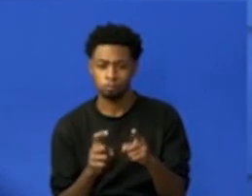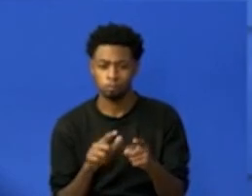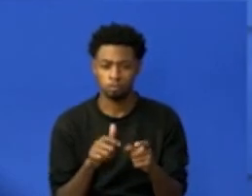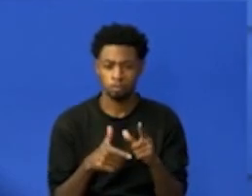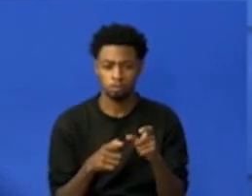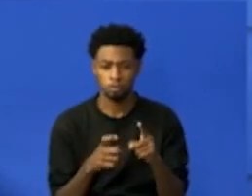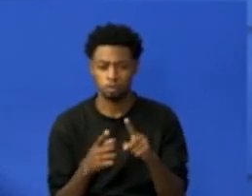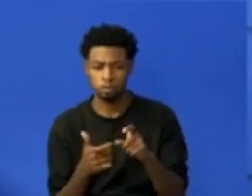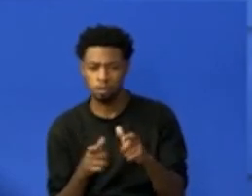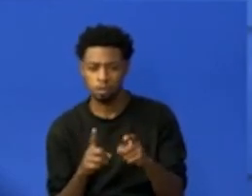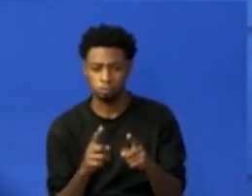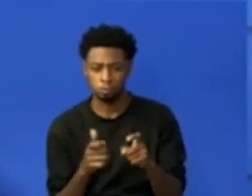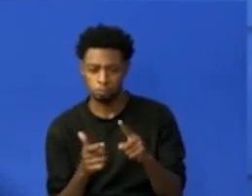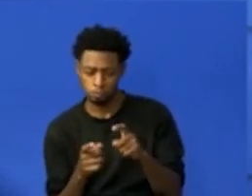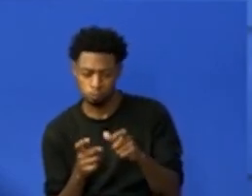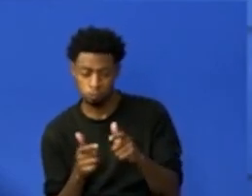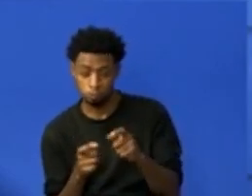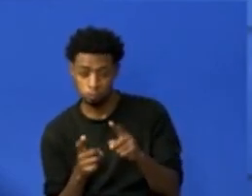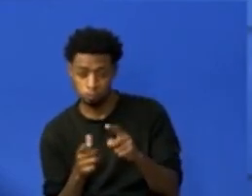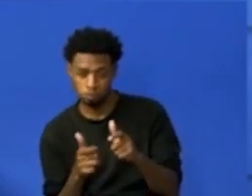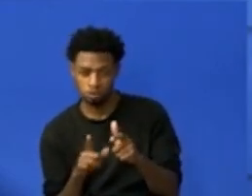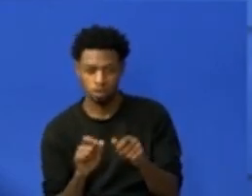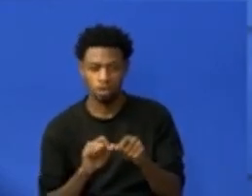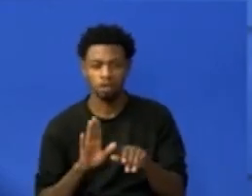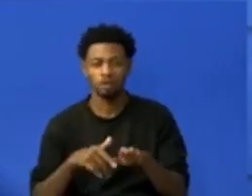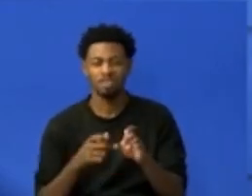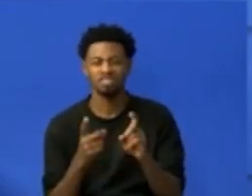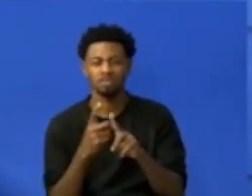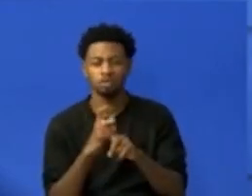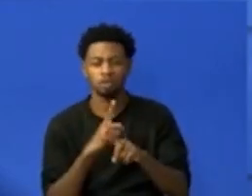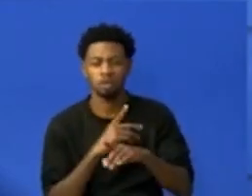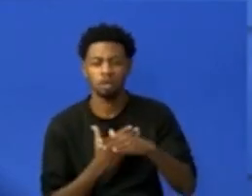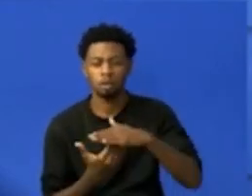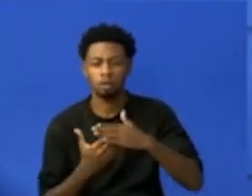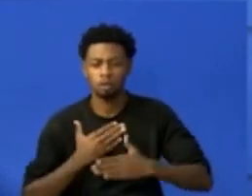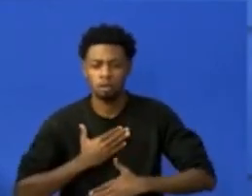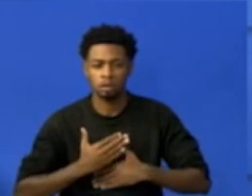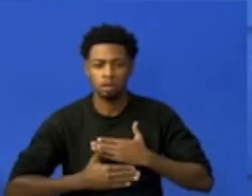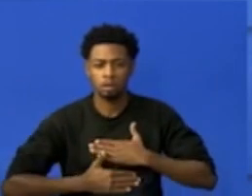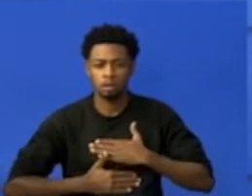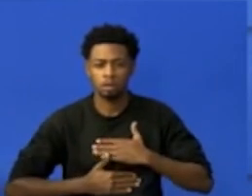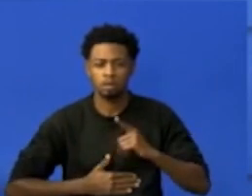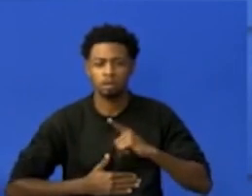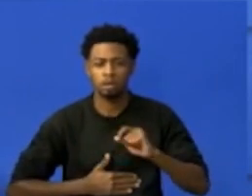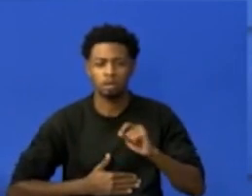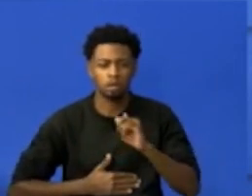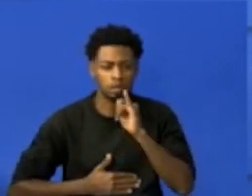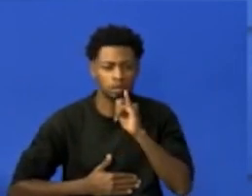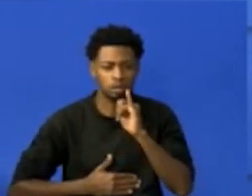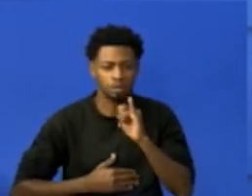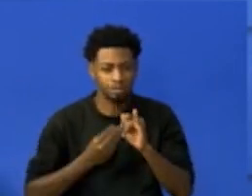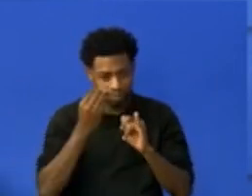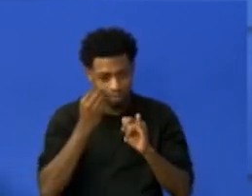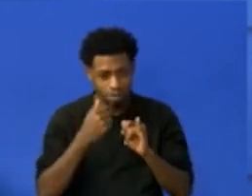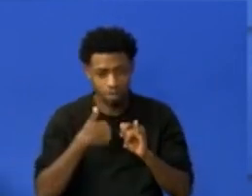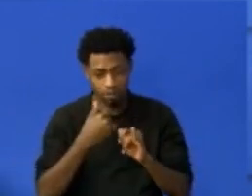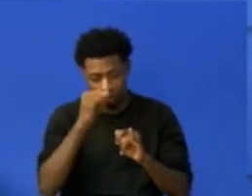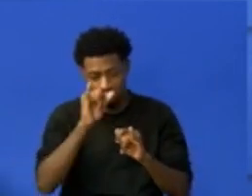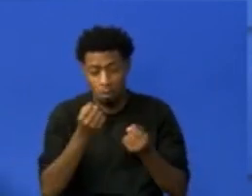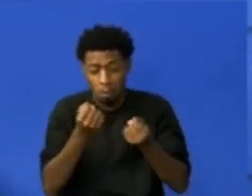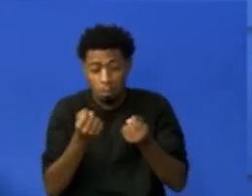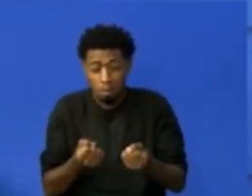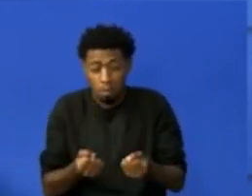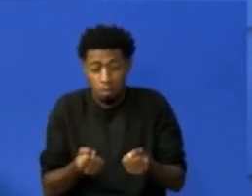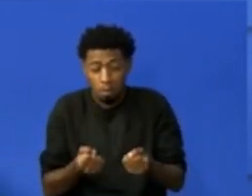aquelas pessoas que têm alguma limitação funcional ou estrutural do organismo, para que ela tenha uma sobrecarga menor.